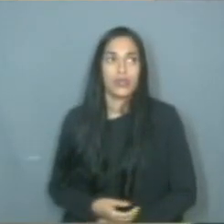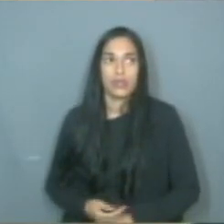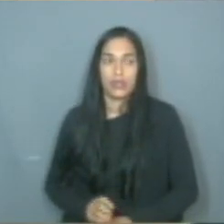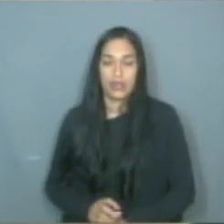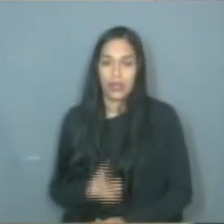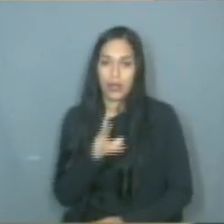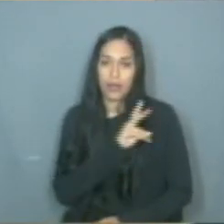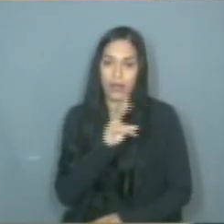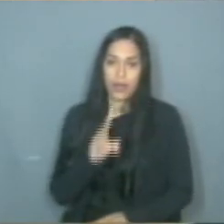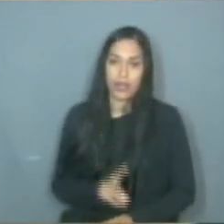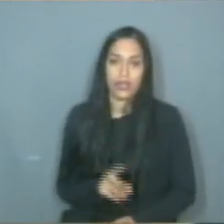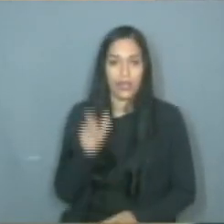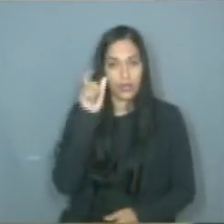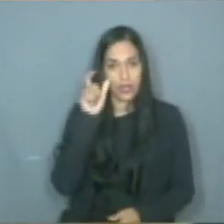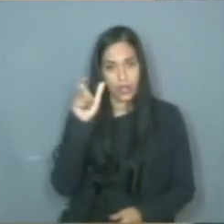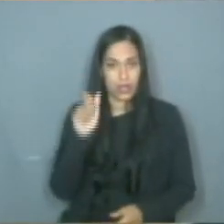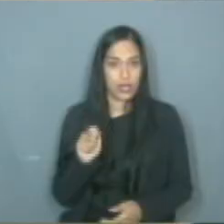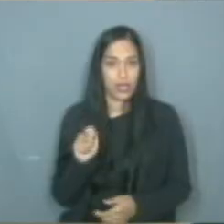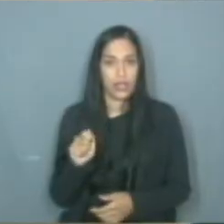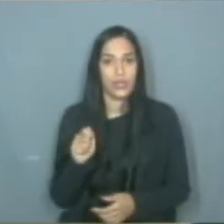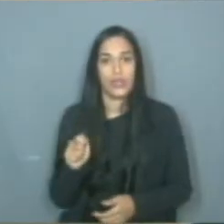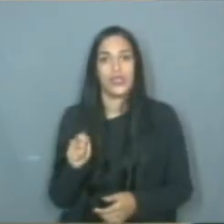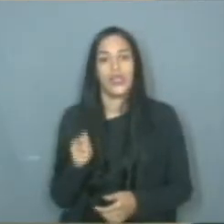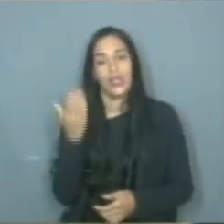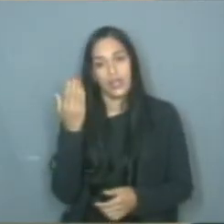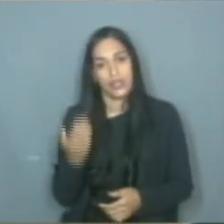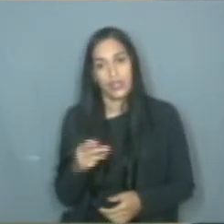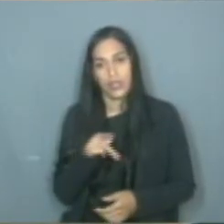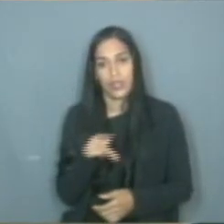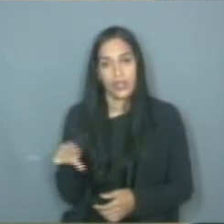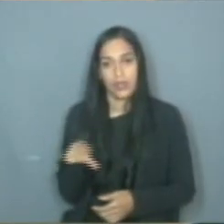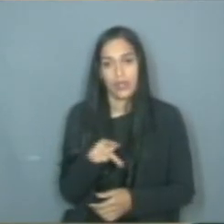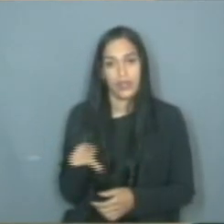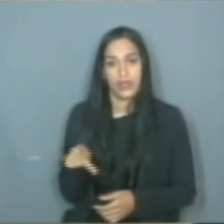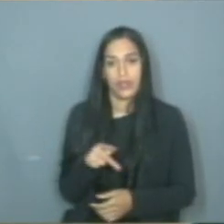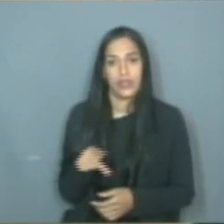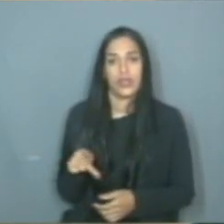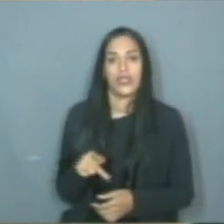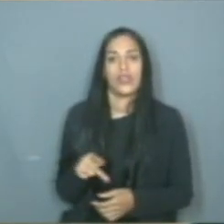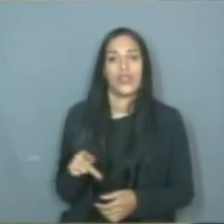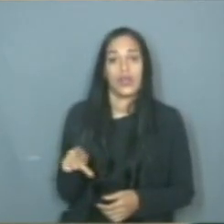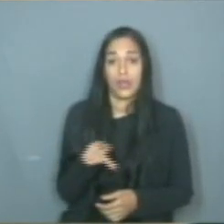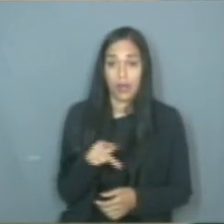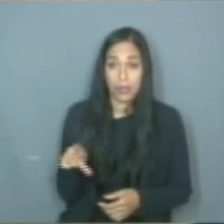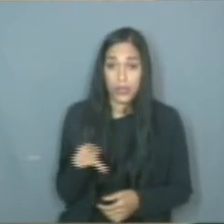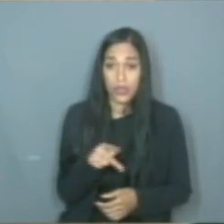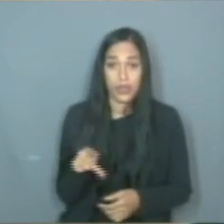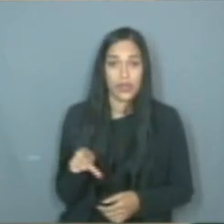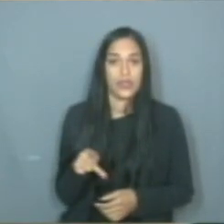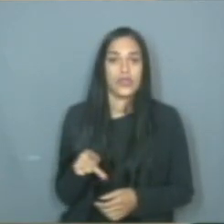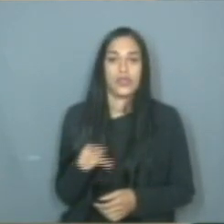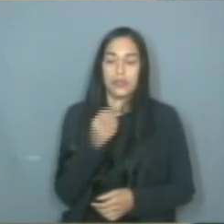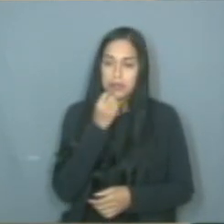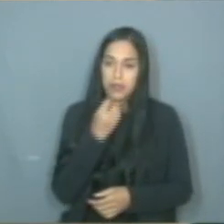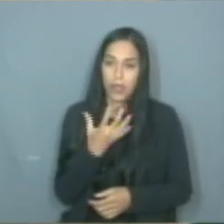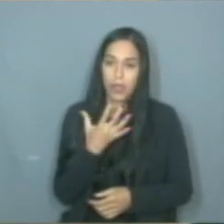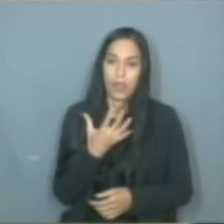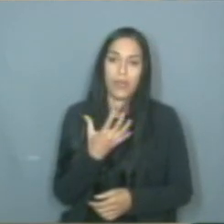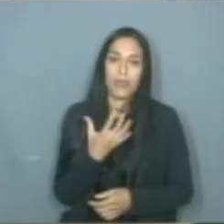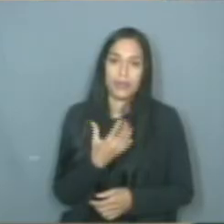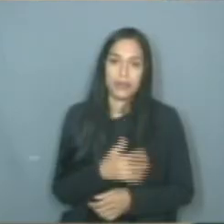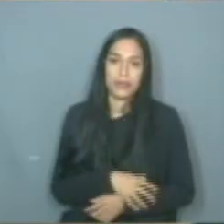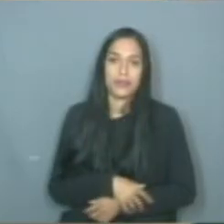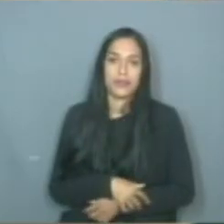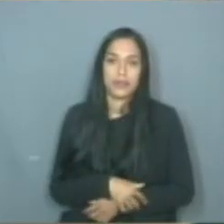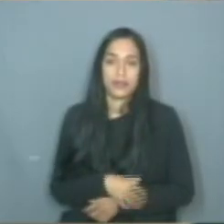Vereadora Ana Lúcia, a senhora que é professora, uma professora muito boa. Eu